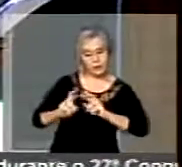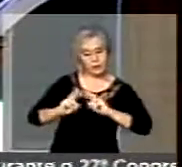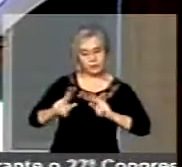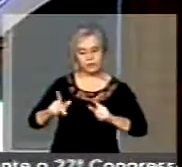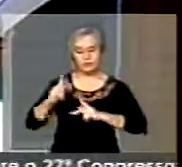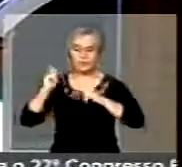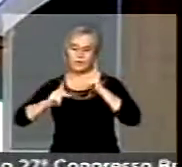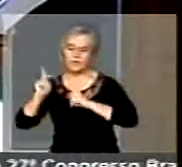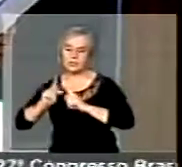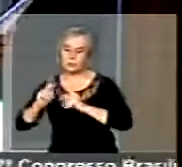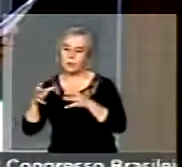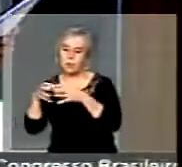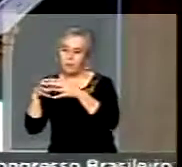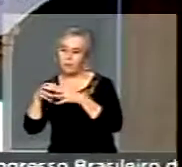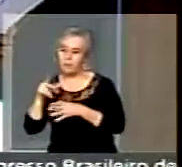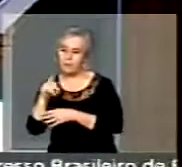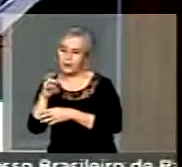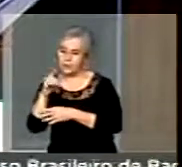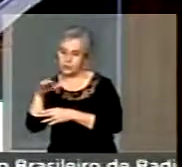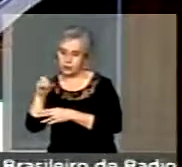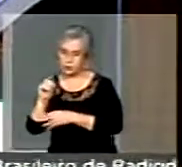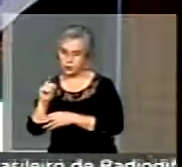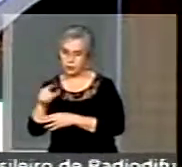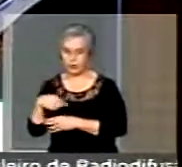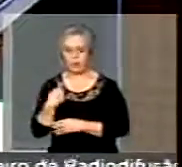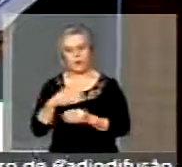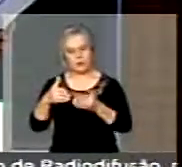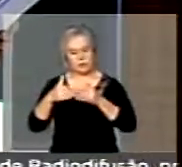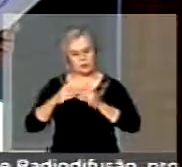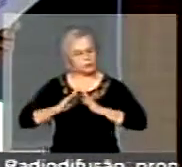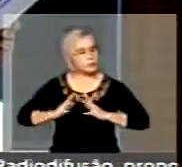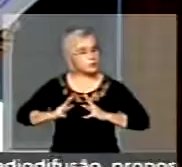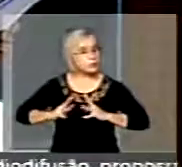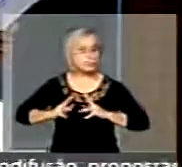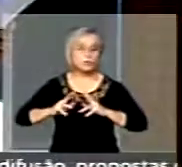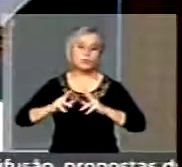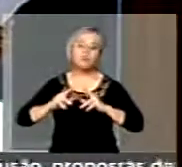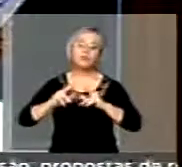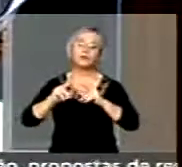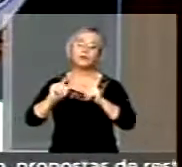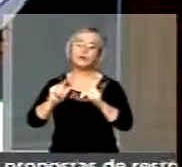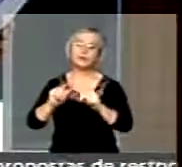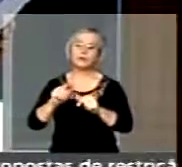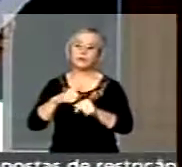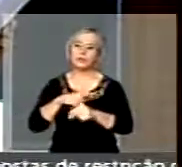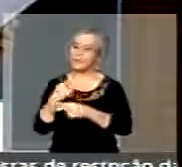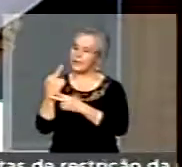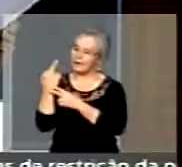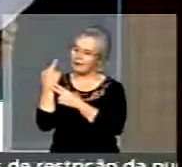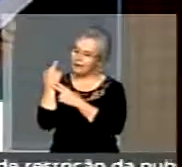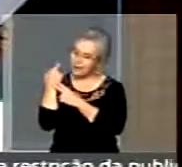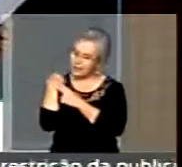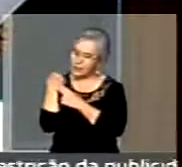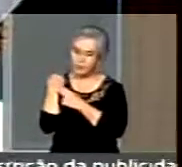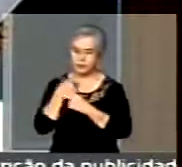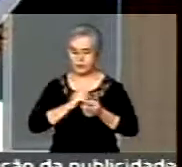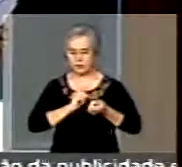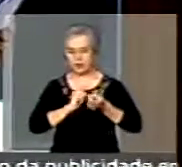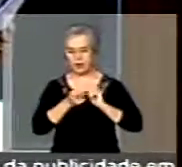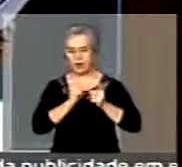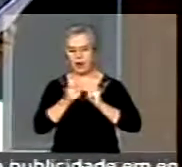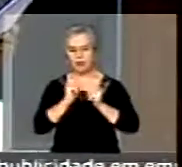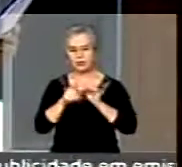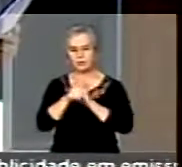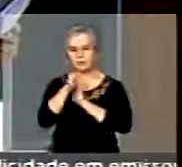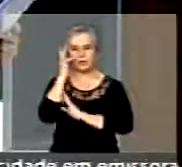Faço, portanto, um apelo a todos aqueles sobre cujos ombros recai a responsabilidade pela administração dos